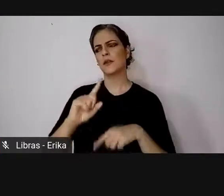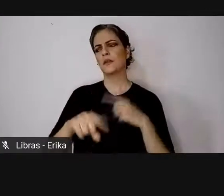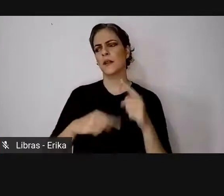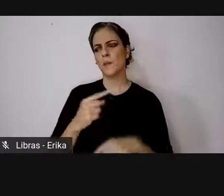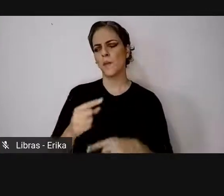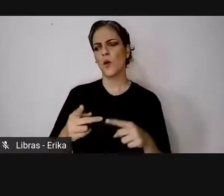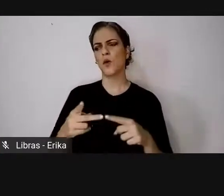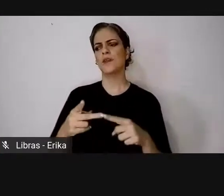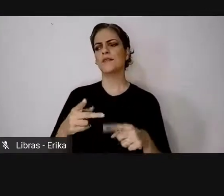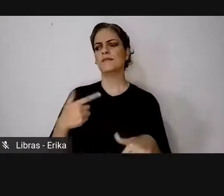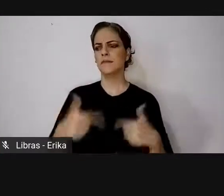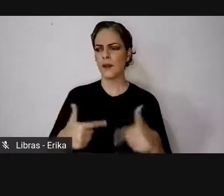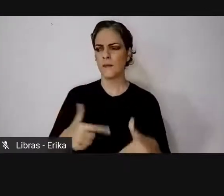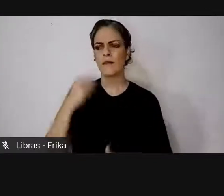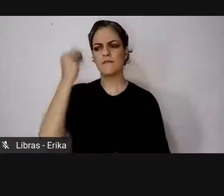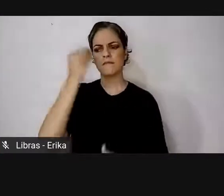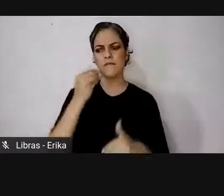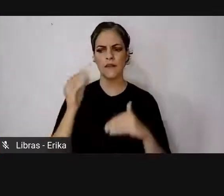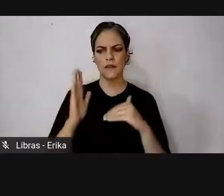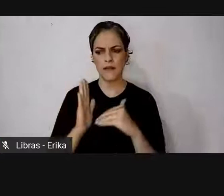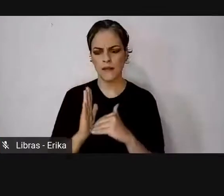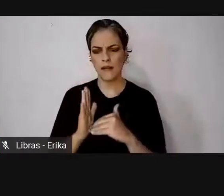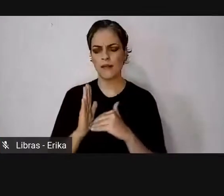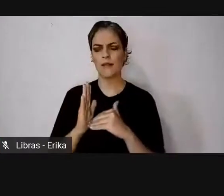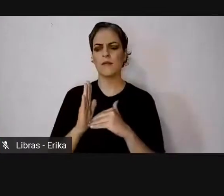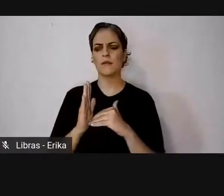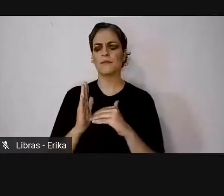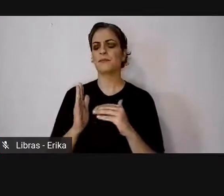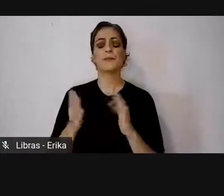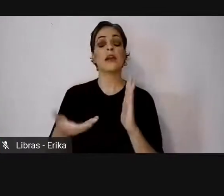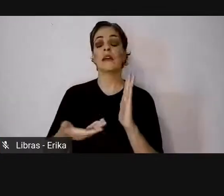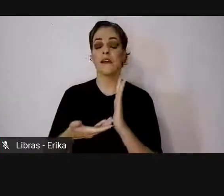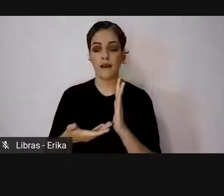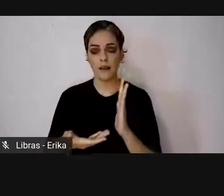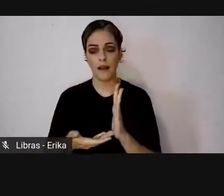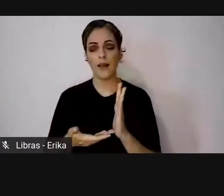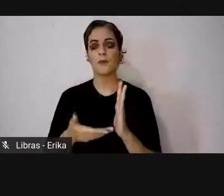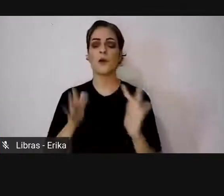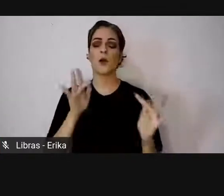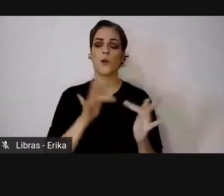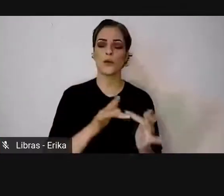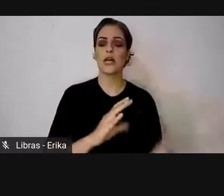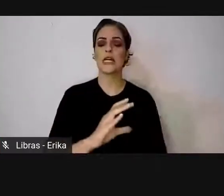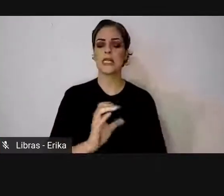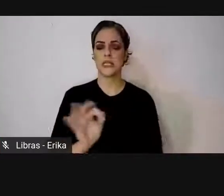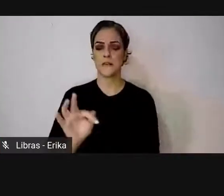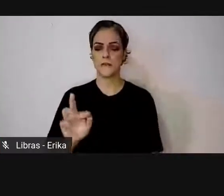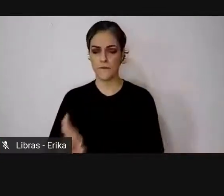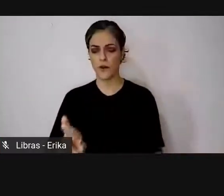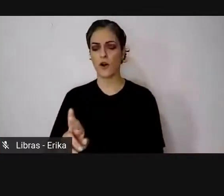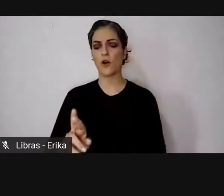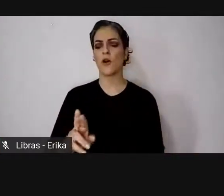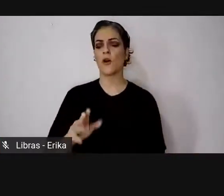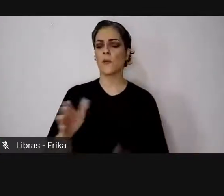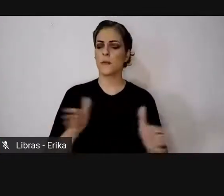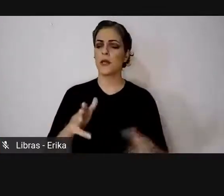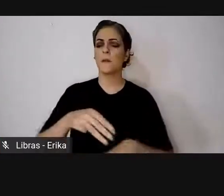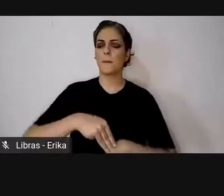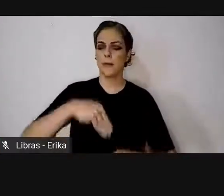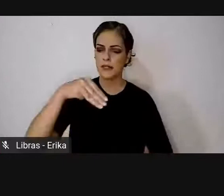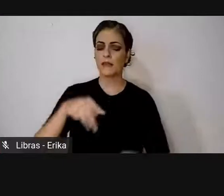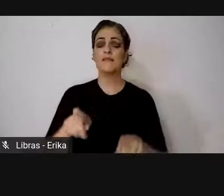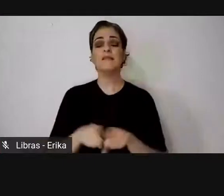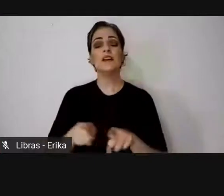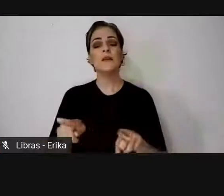dos Deputados, que levou a minha relação com o CEFOR, não só durante o mestrado, mas também eu fui uma das